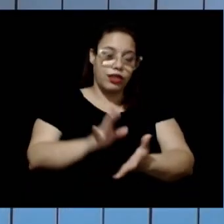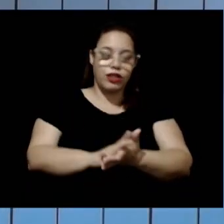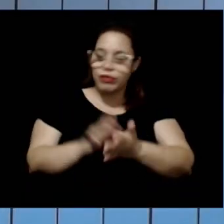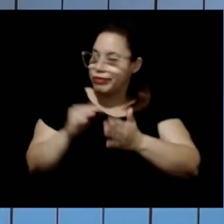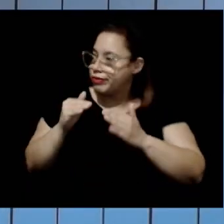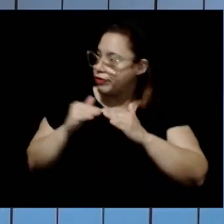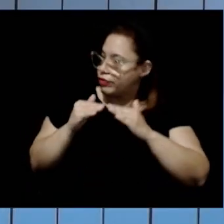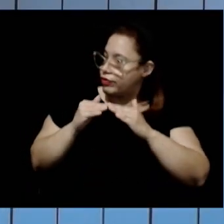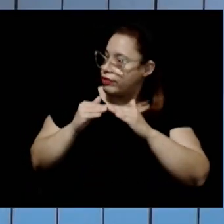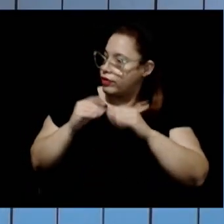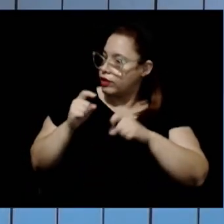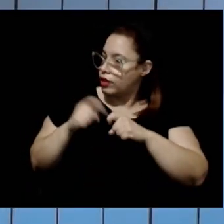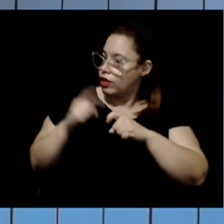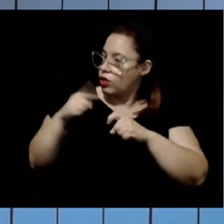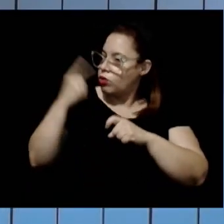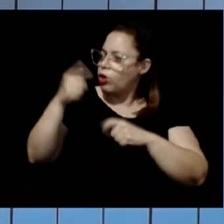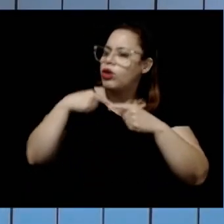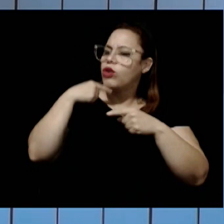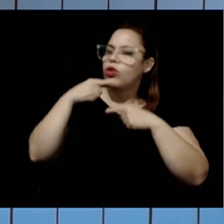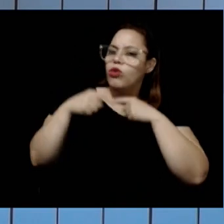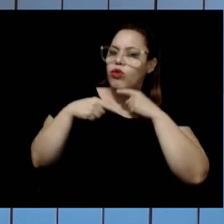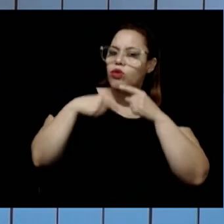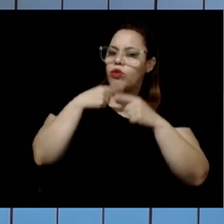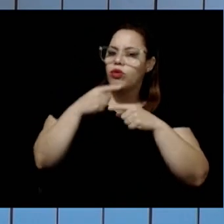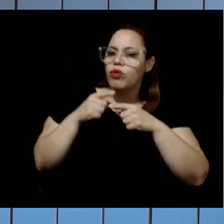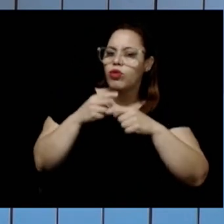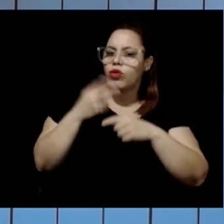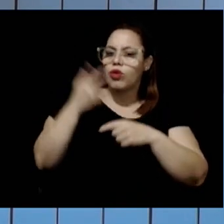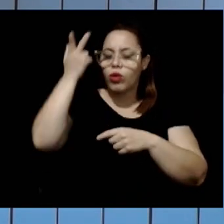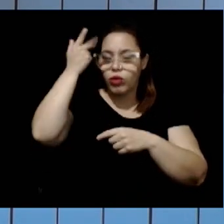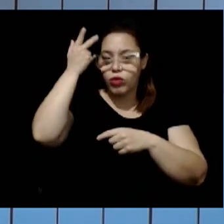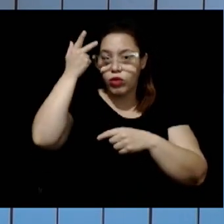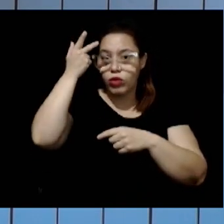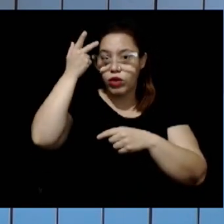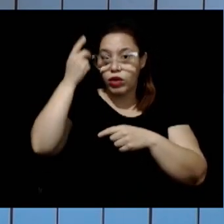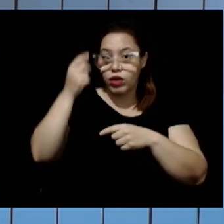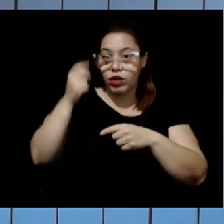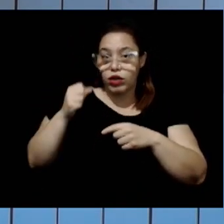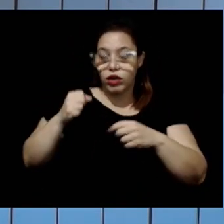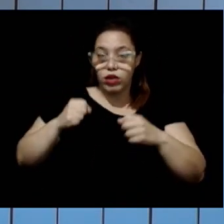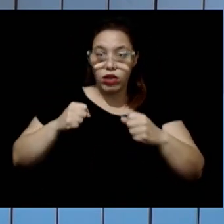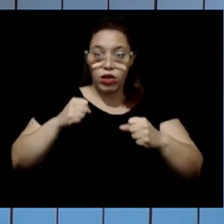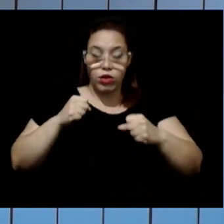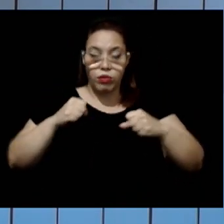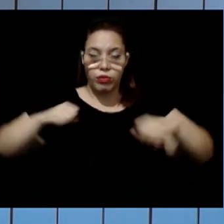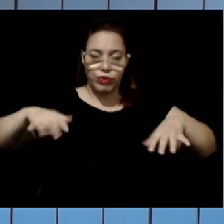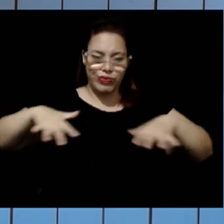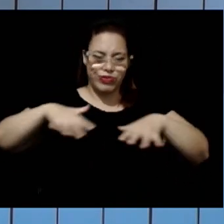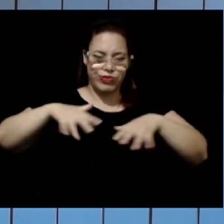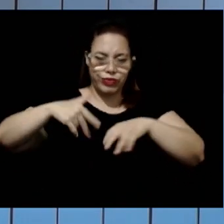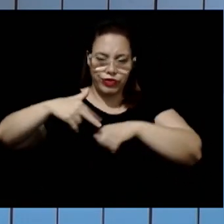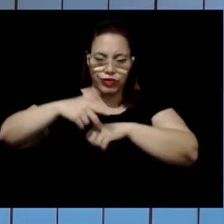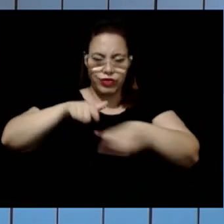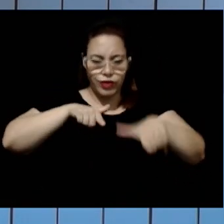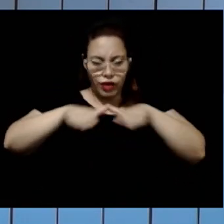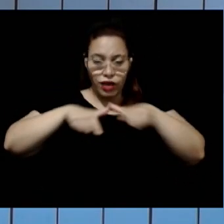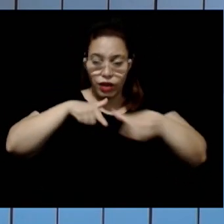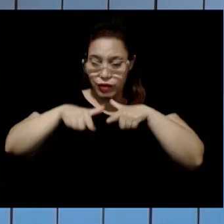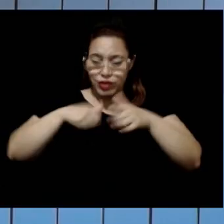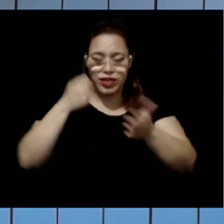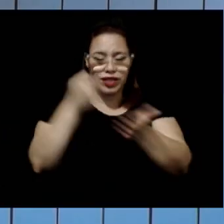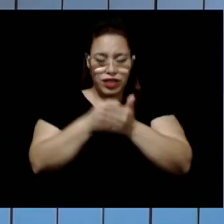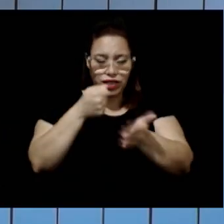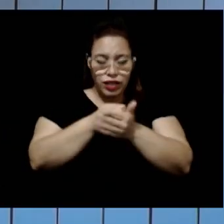uma outra dúvida, né, que é bastante comum. Pessoas que fazem movimentos repetitivos, trabalhos que exijam